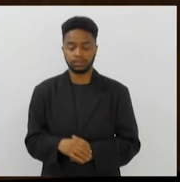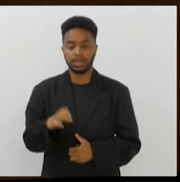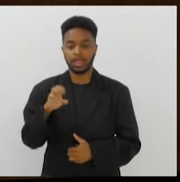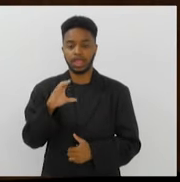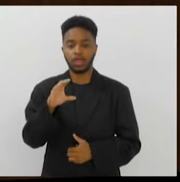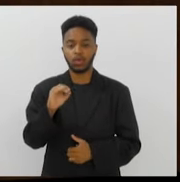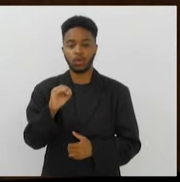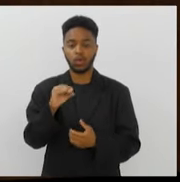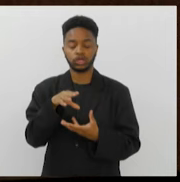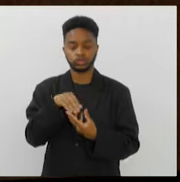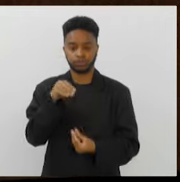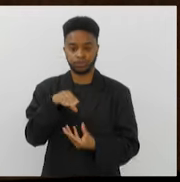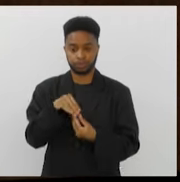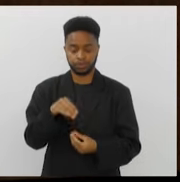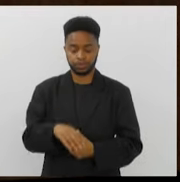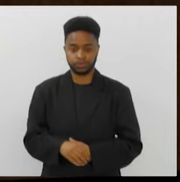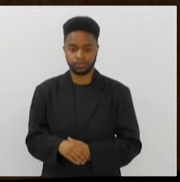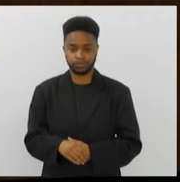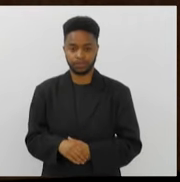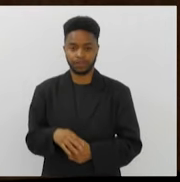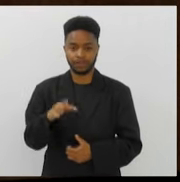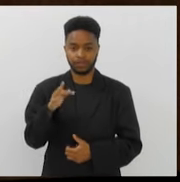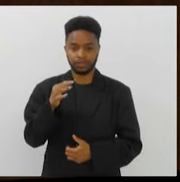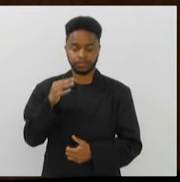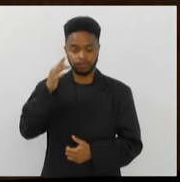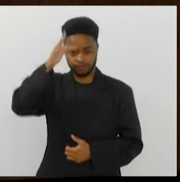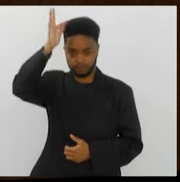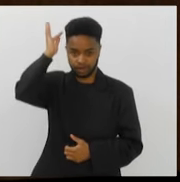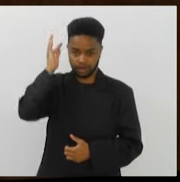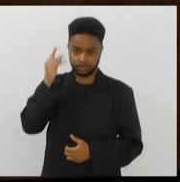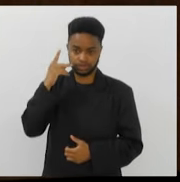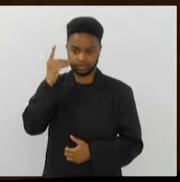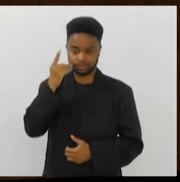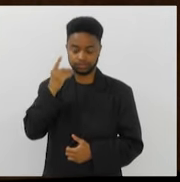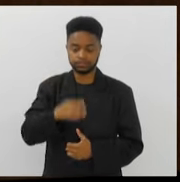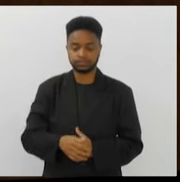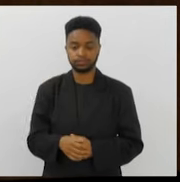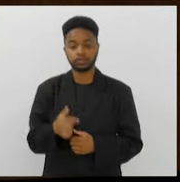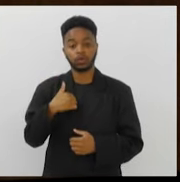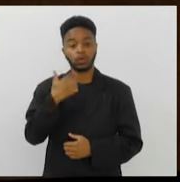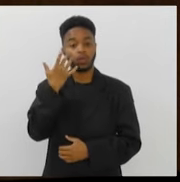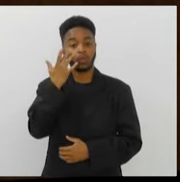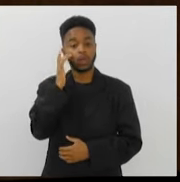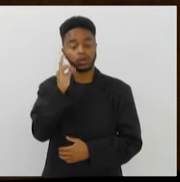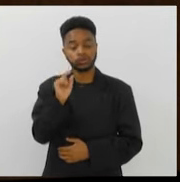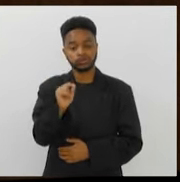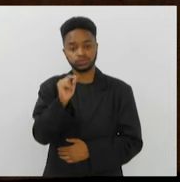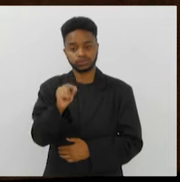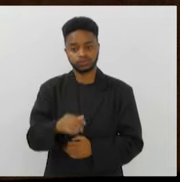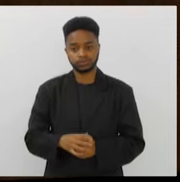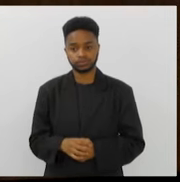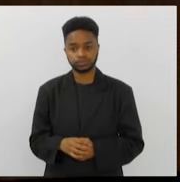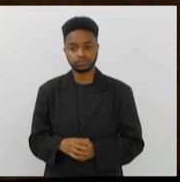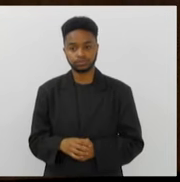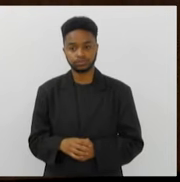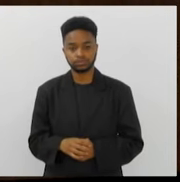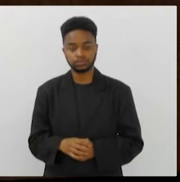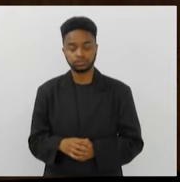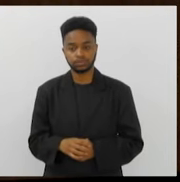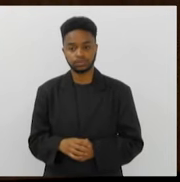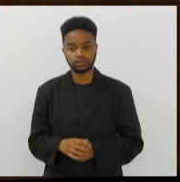ecoespiritual, Fred Pacheco, eu acho o seguinte, eu acho que